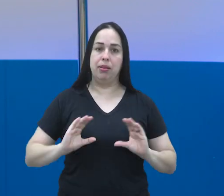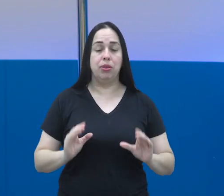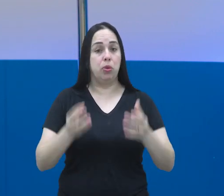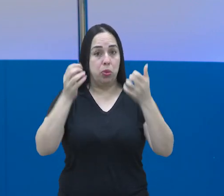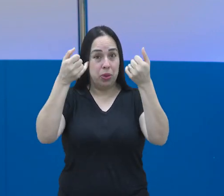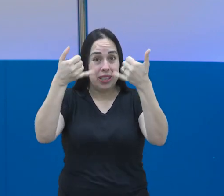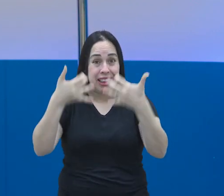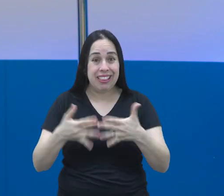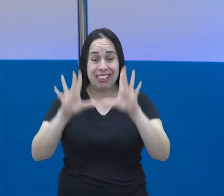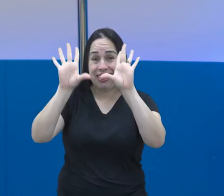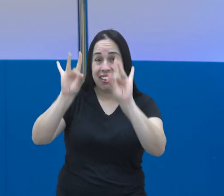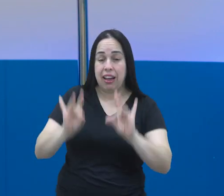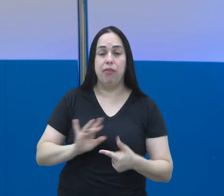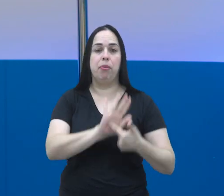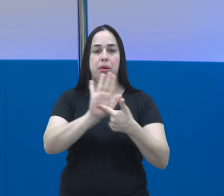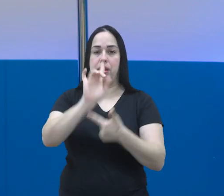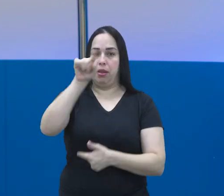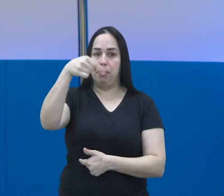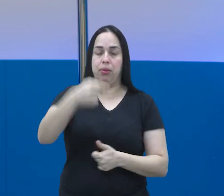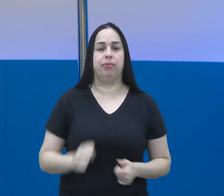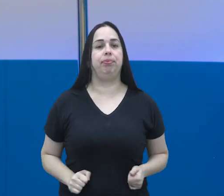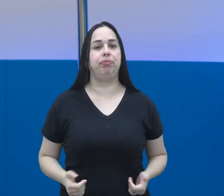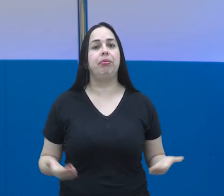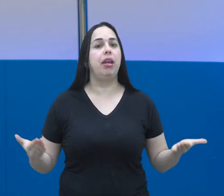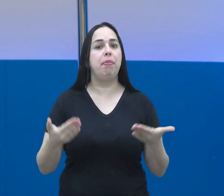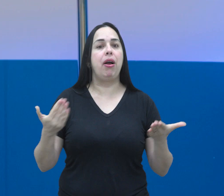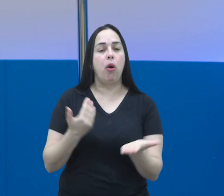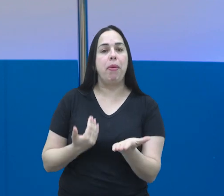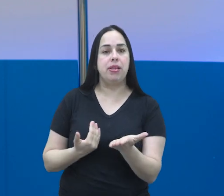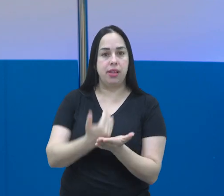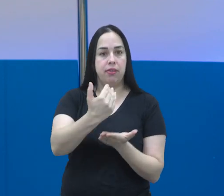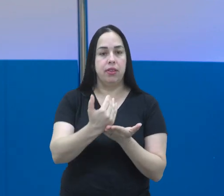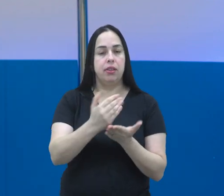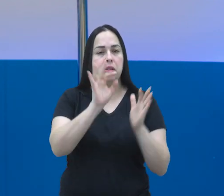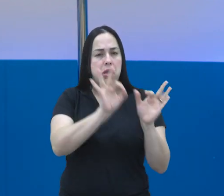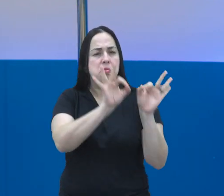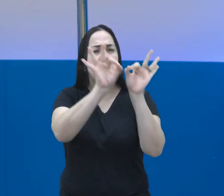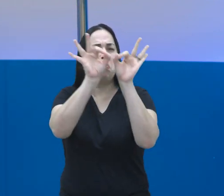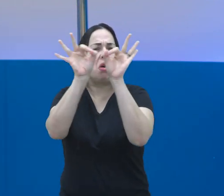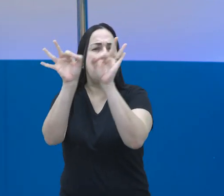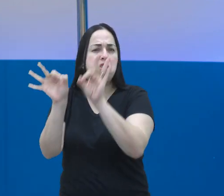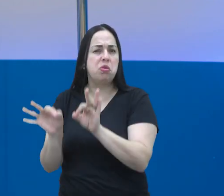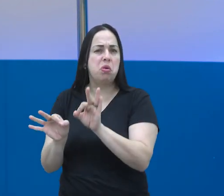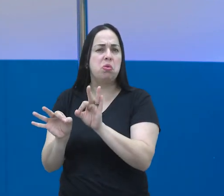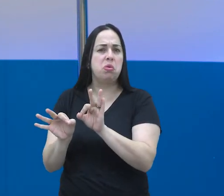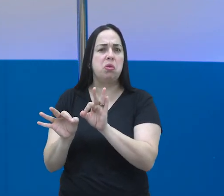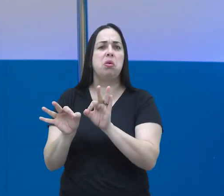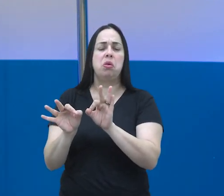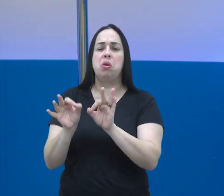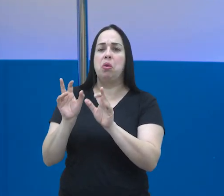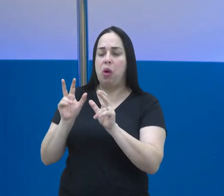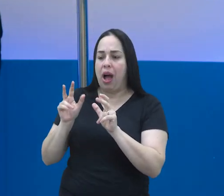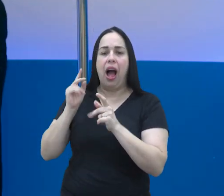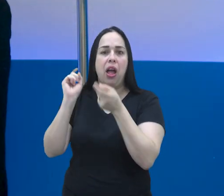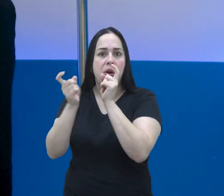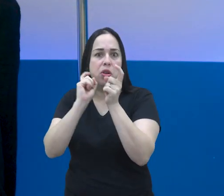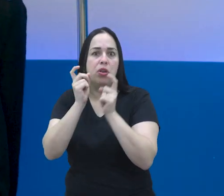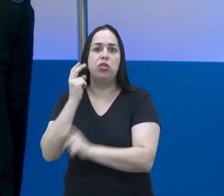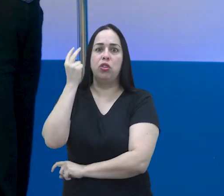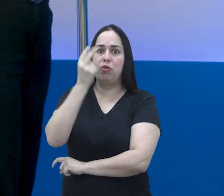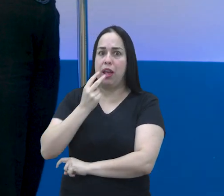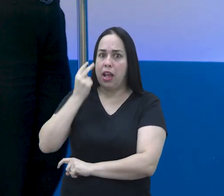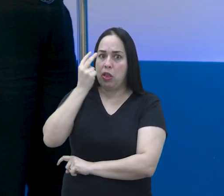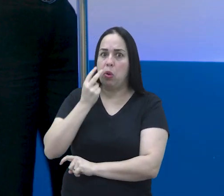crianças. Os detalhes a gente mostra daqui a pouco. Para começar essa edição, você confere um balanço dos assuntos tratados